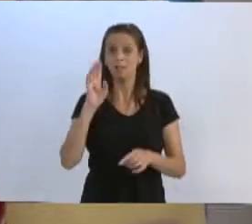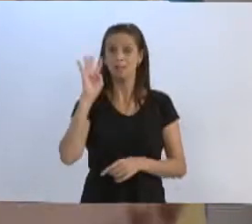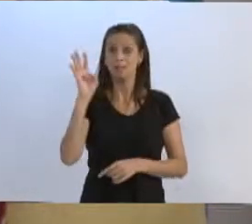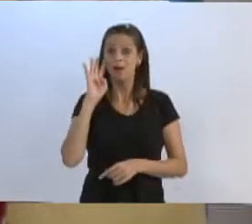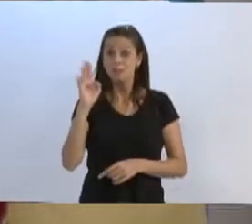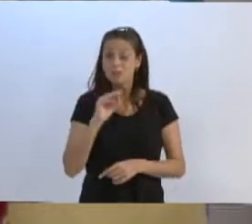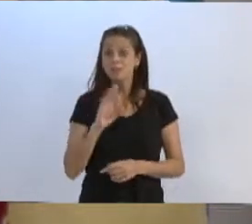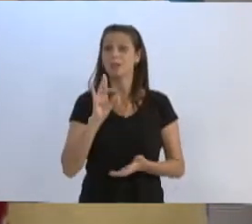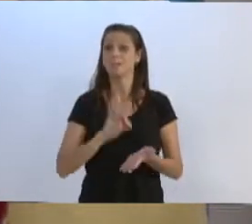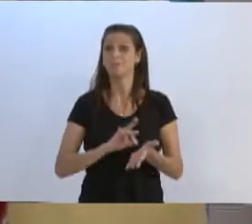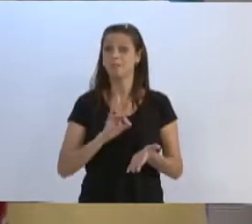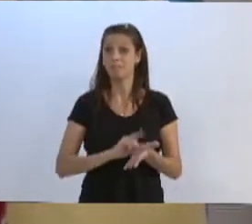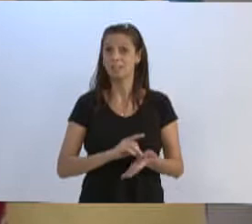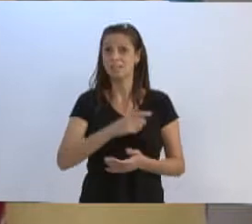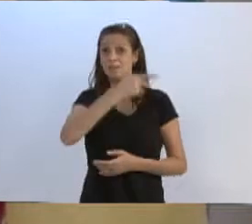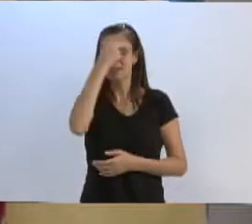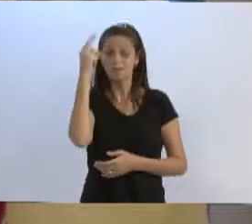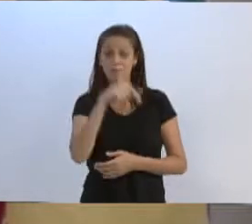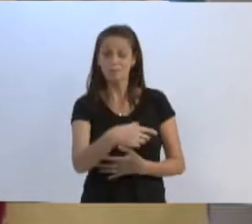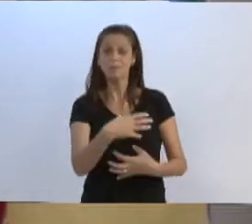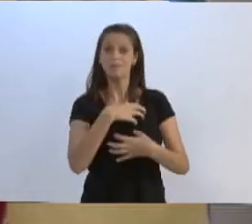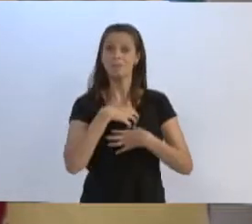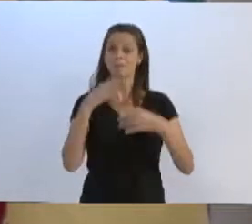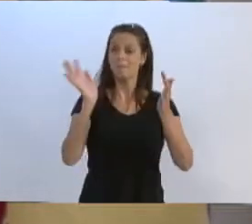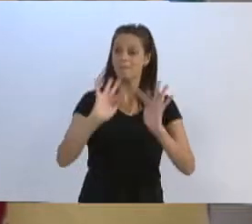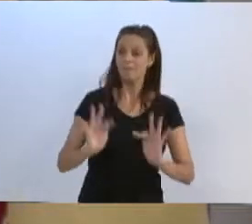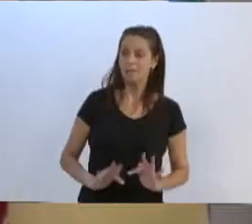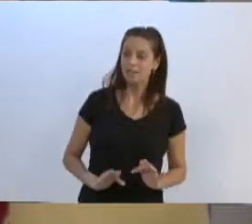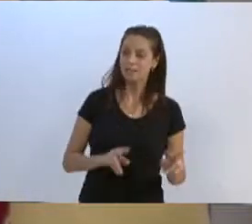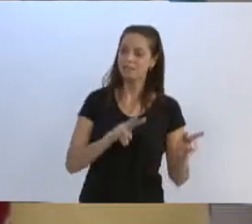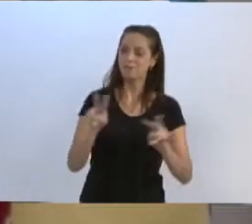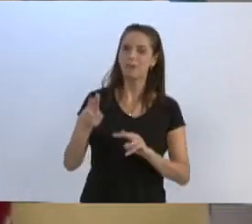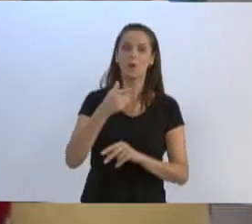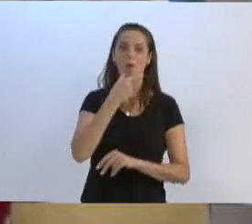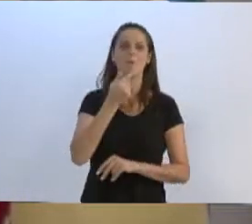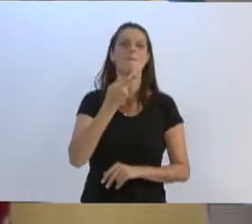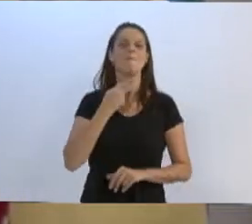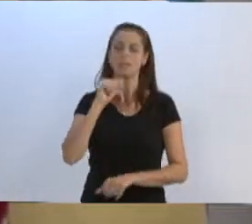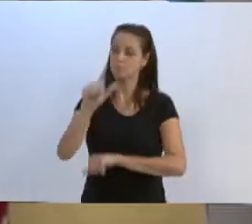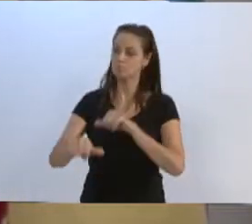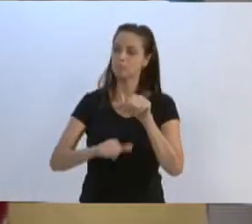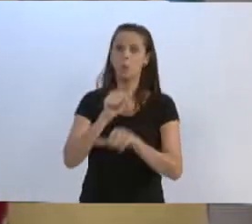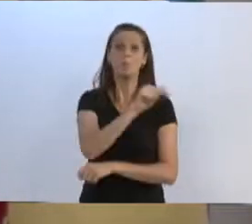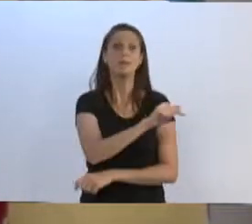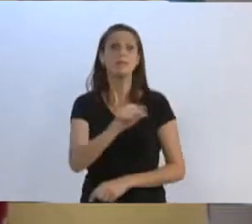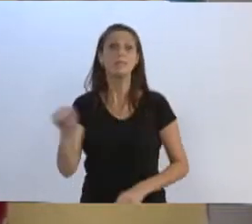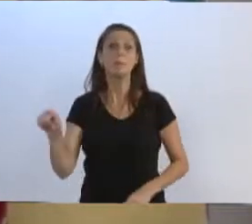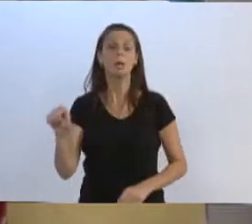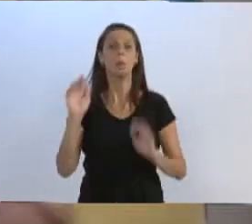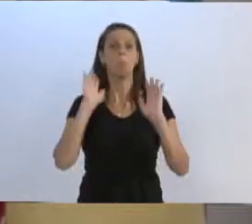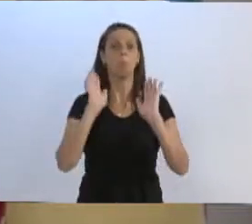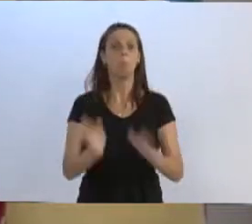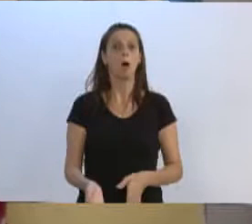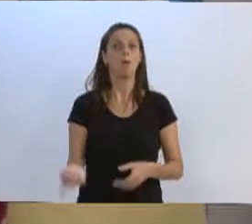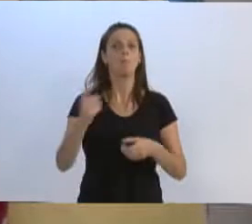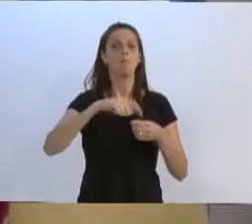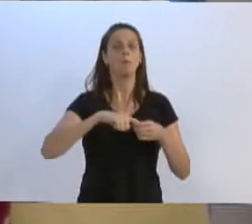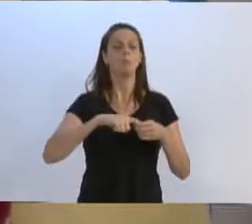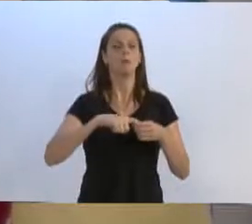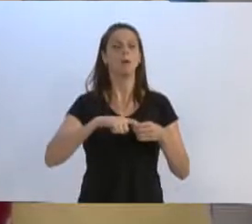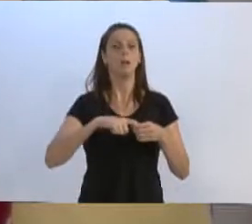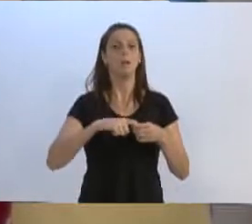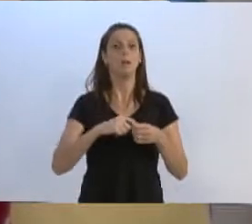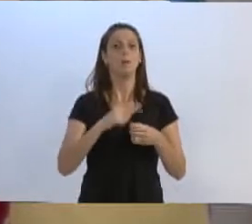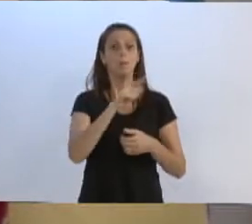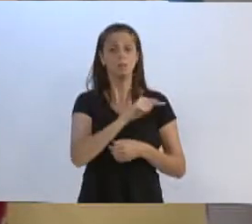pessoas de receber um cidadão completamente embriagado, viciado, e dentro de uma semana ele já retornou para me